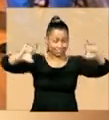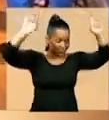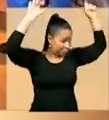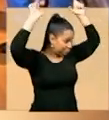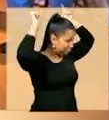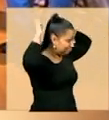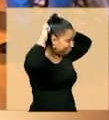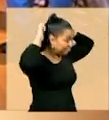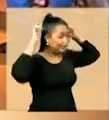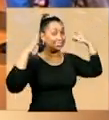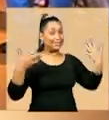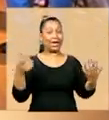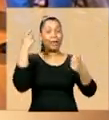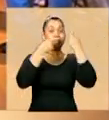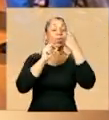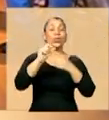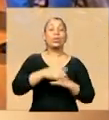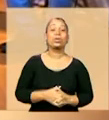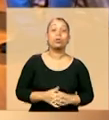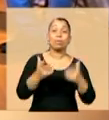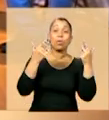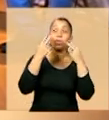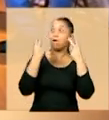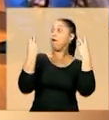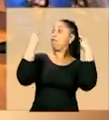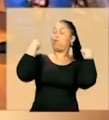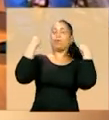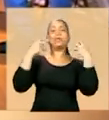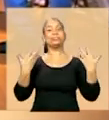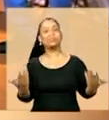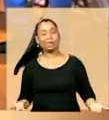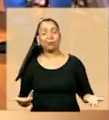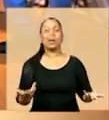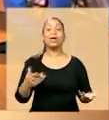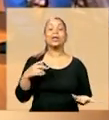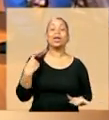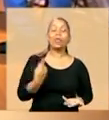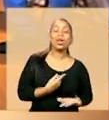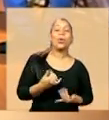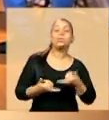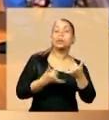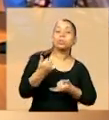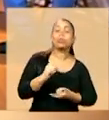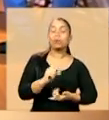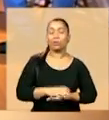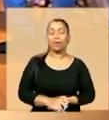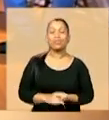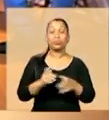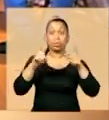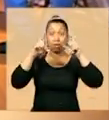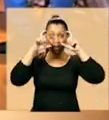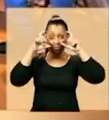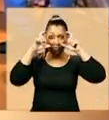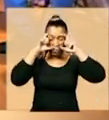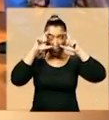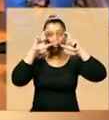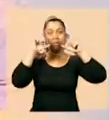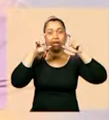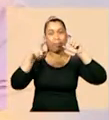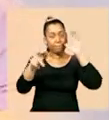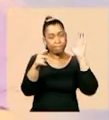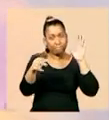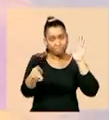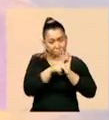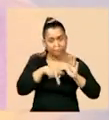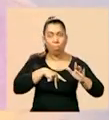trás, né? Eu acho que ele está preocupado em ver alguma coisa lá atrás. Então a gente brinca que o equipamento ele tem a finalidade